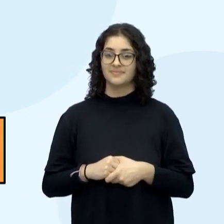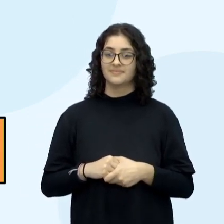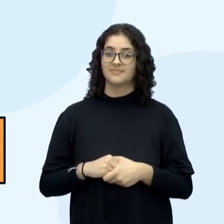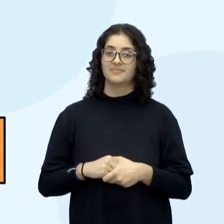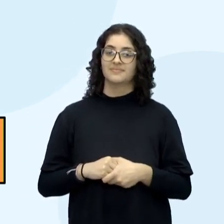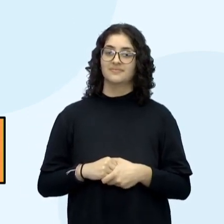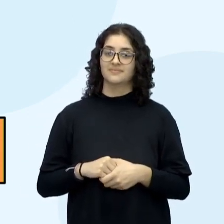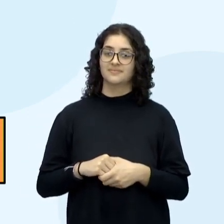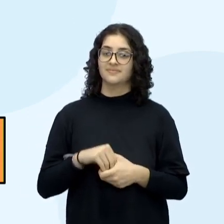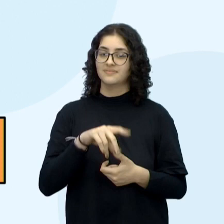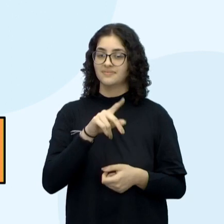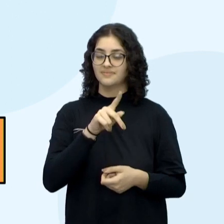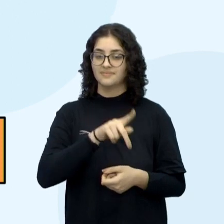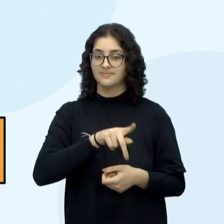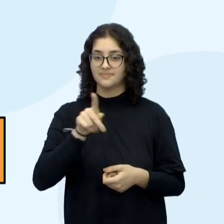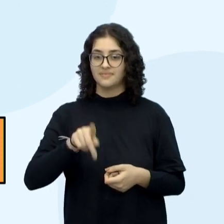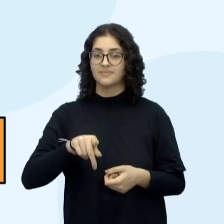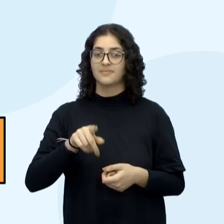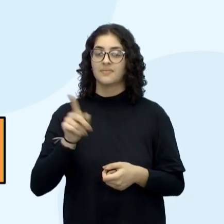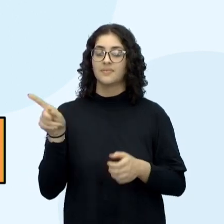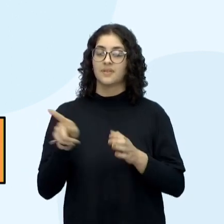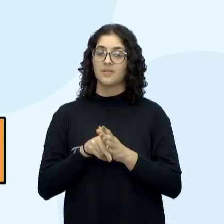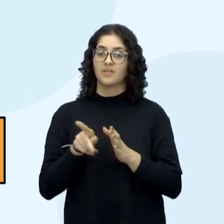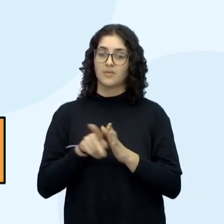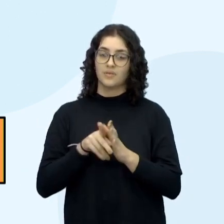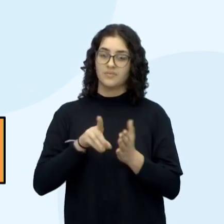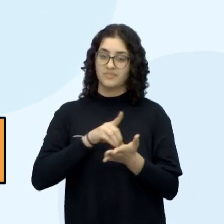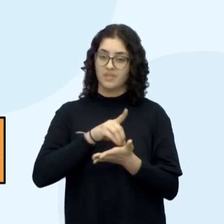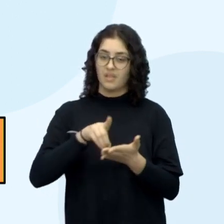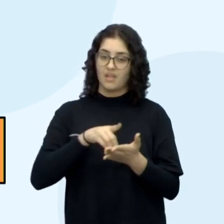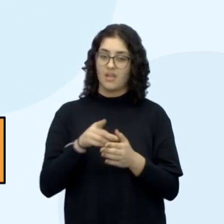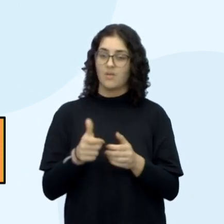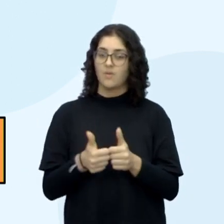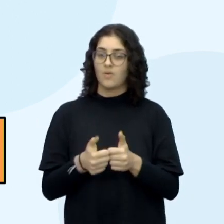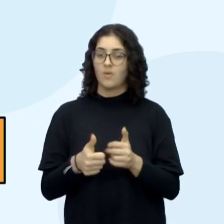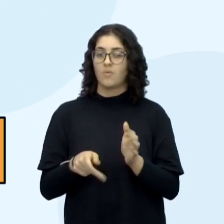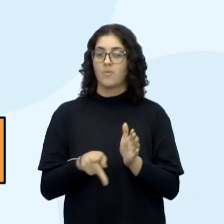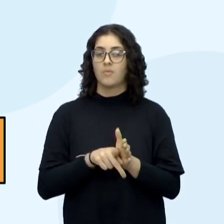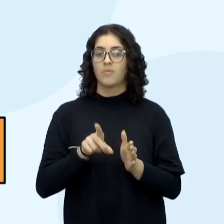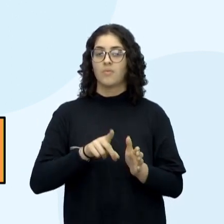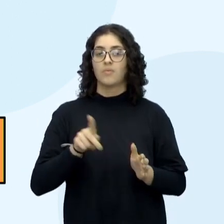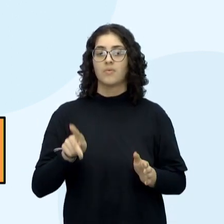Viviane. E o design de games aí a cargo do professor Anderson, o